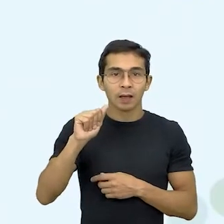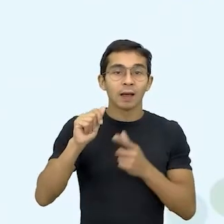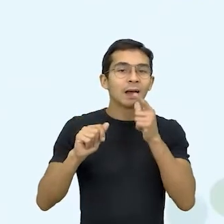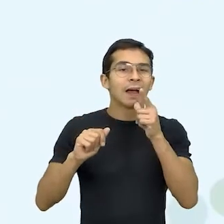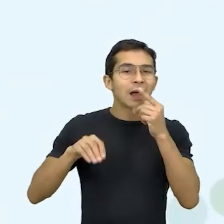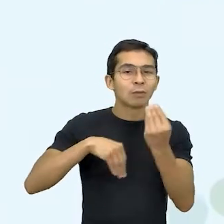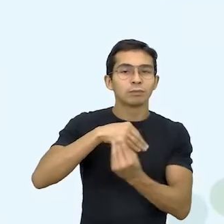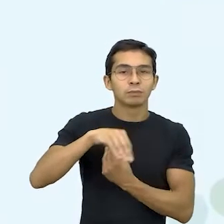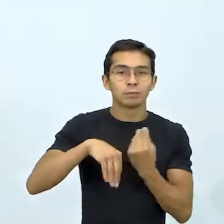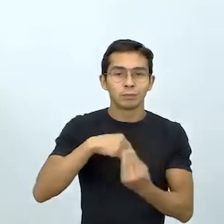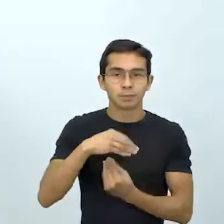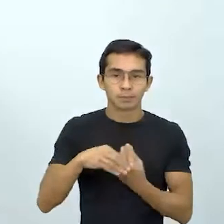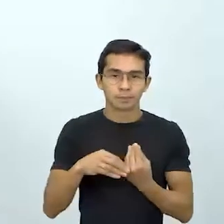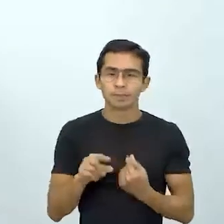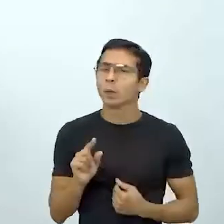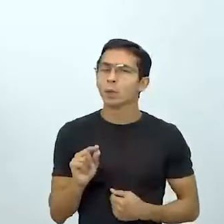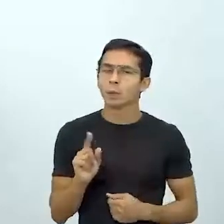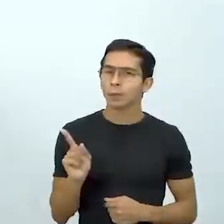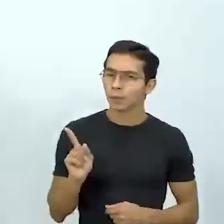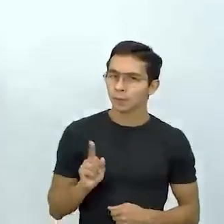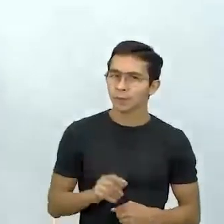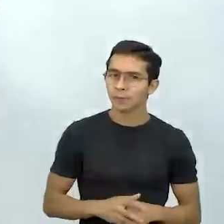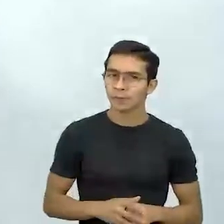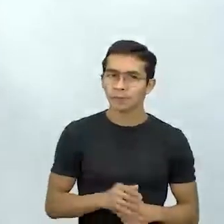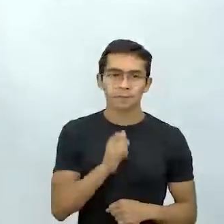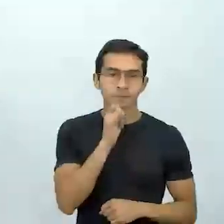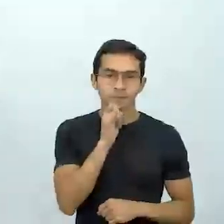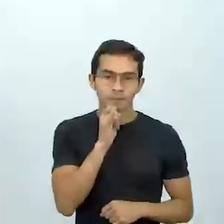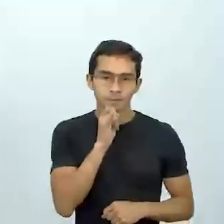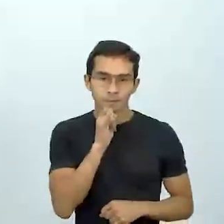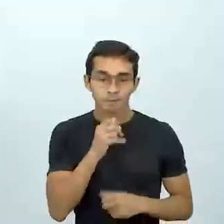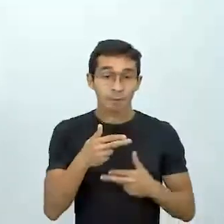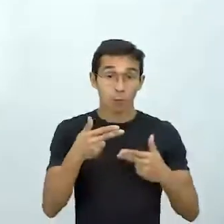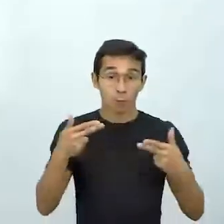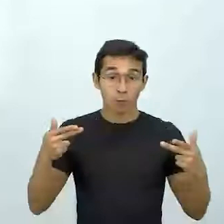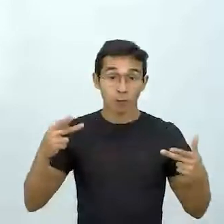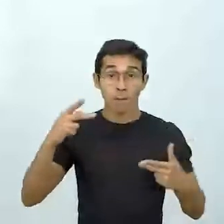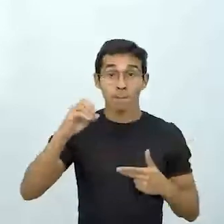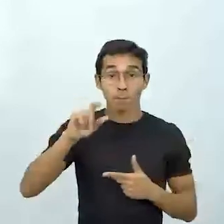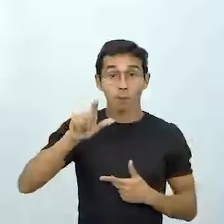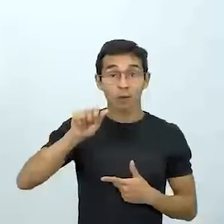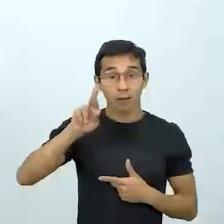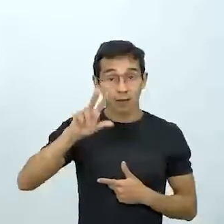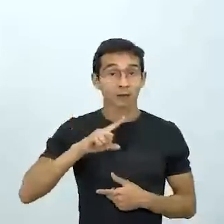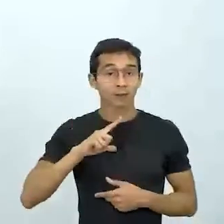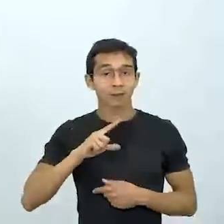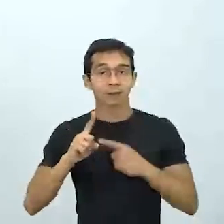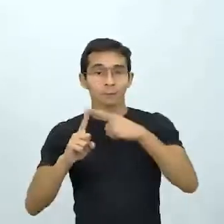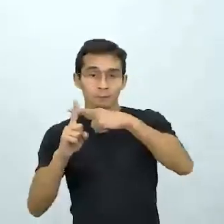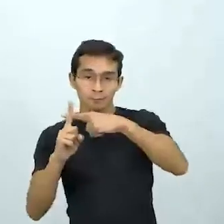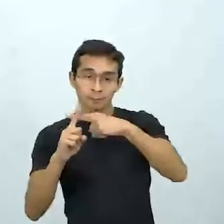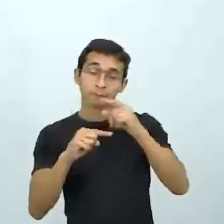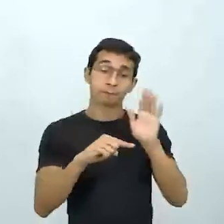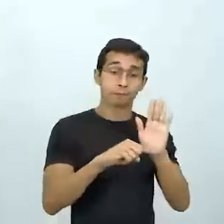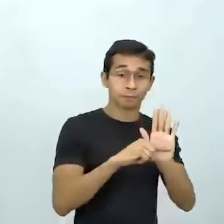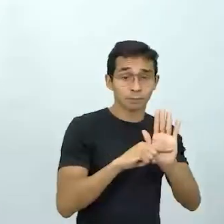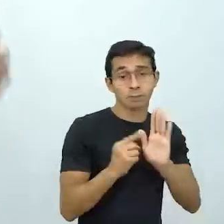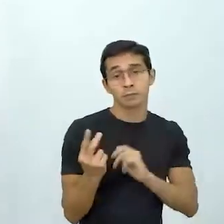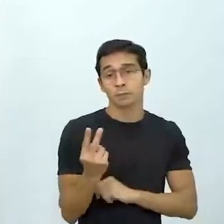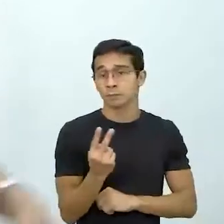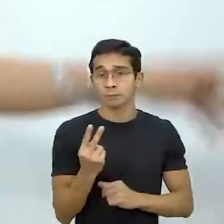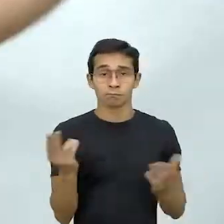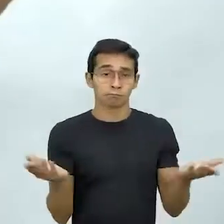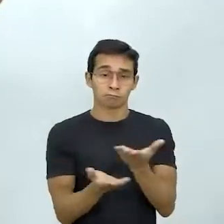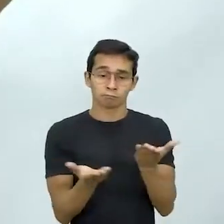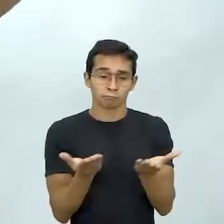de substância polar? São todas substâncias que possuem cargas negativas e positivas. E elas vão interagir